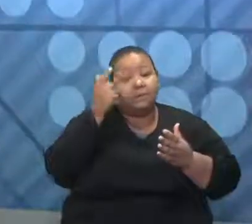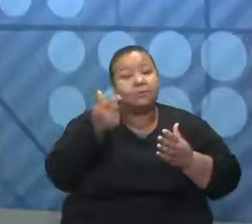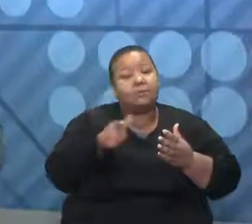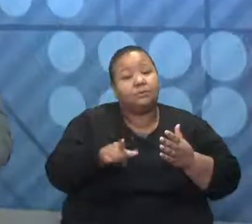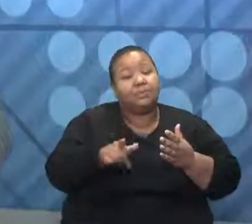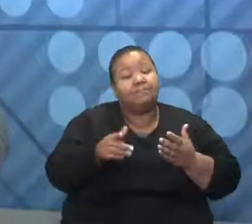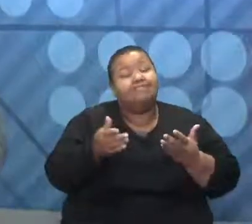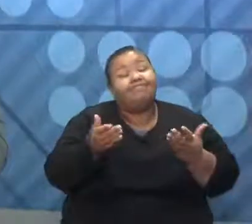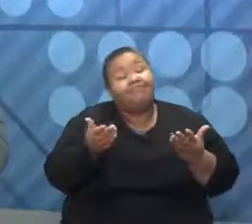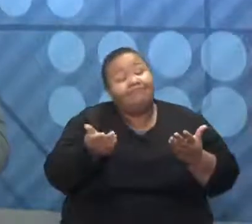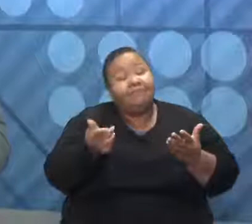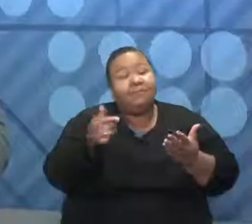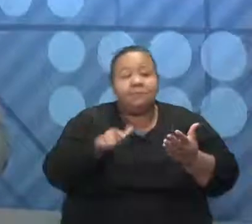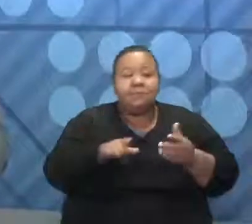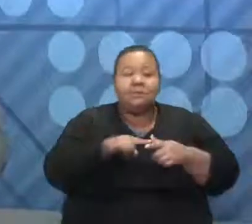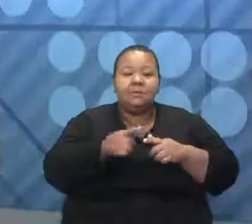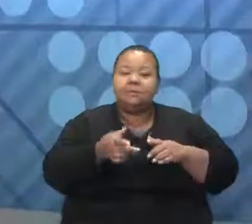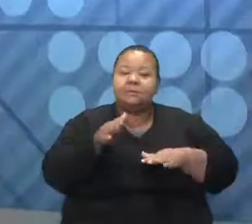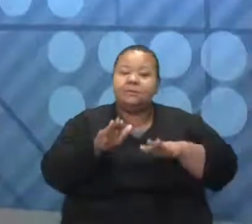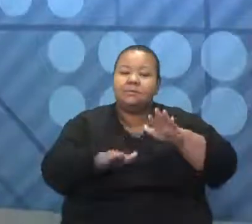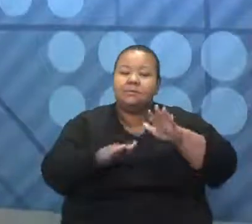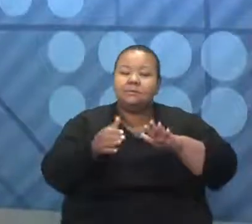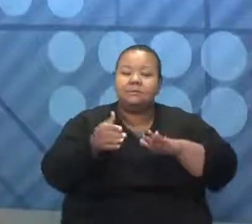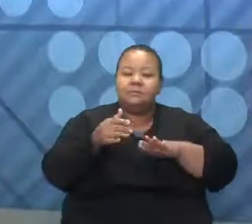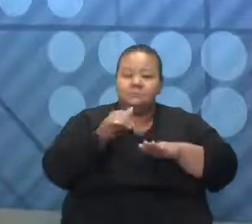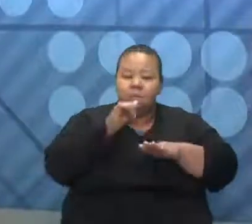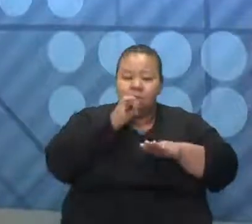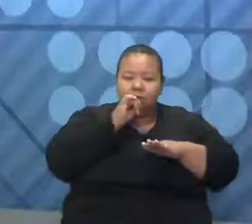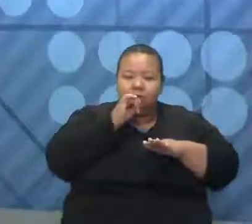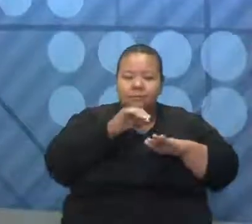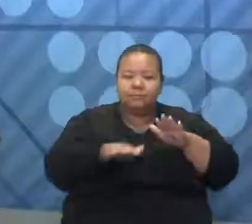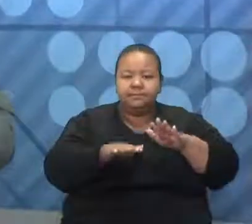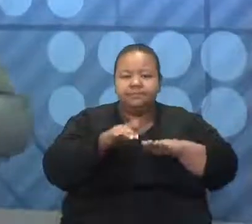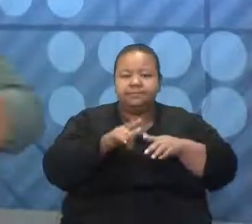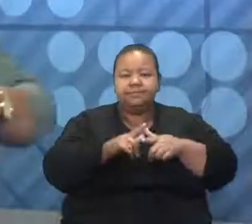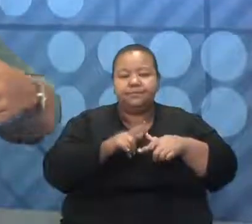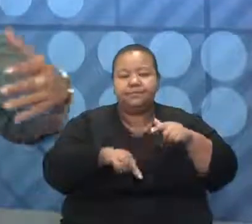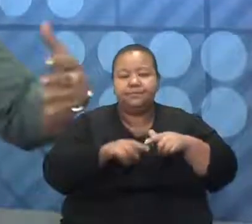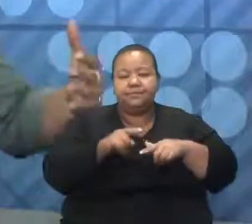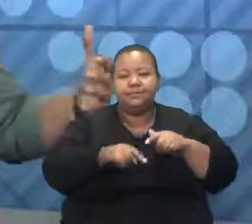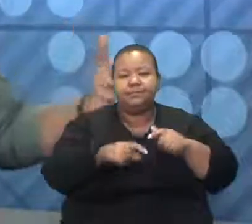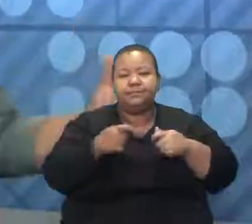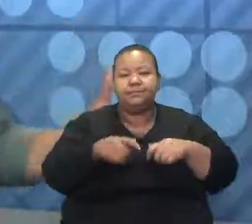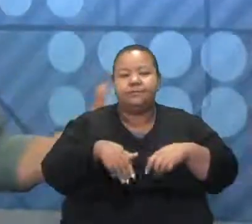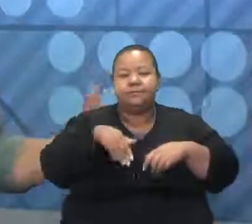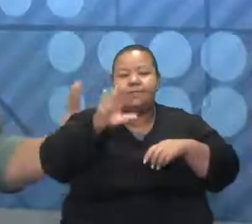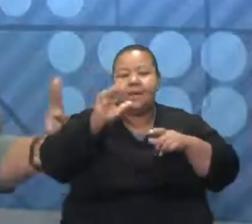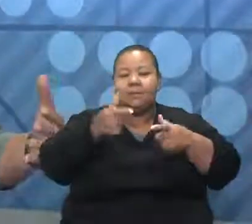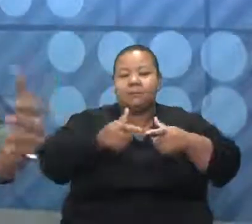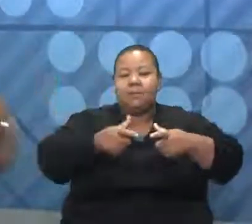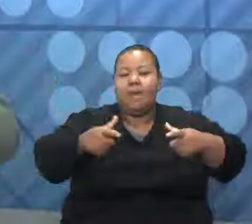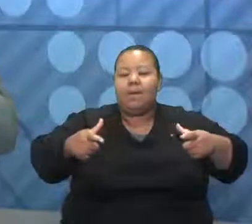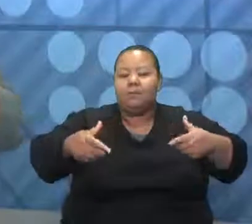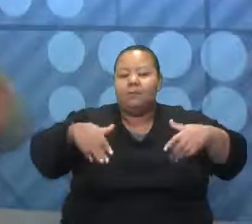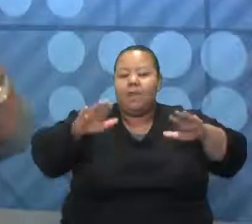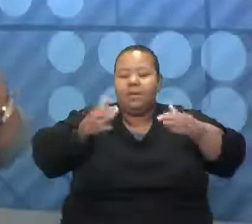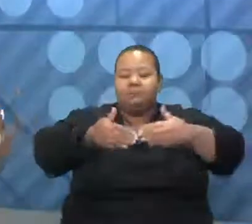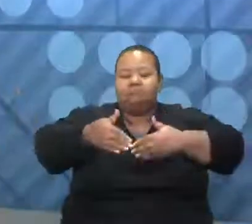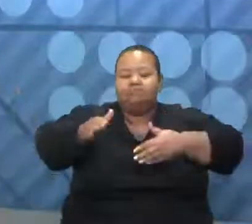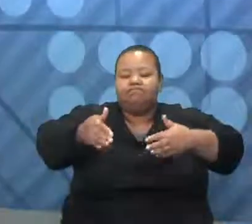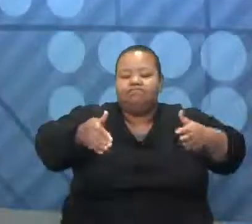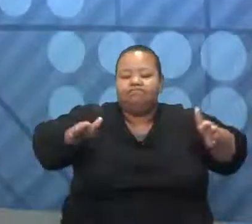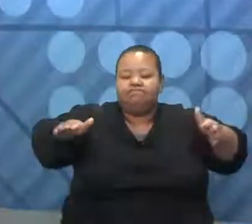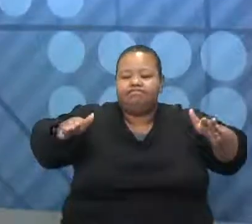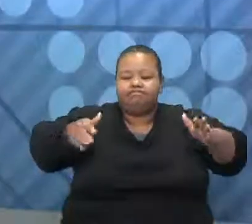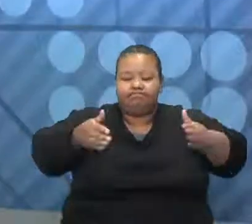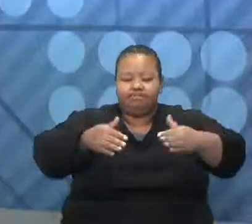Consegue, mas às vezes, dependendo do produto ou serviço que ela vai entregar, ela precisaria de mais espaço, ela precisaria ser